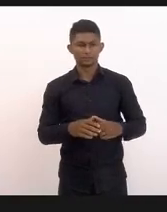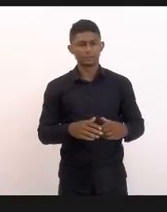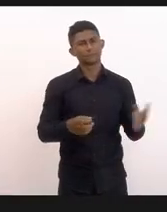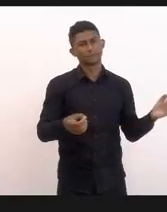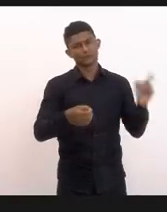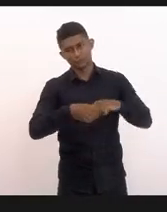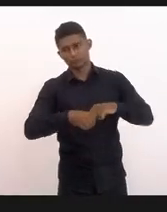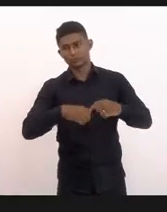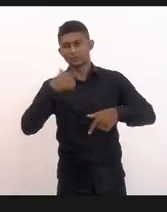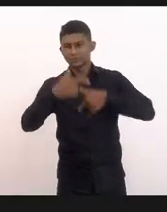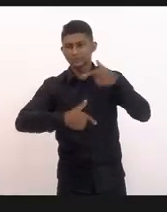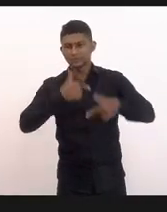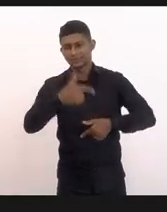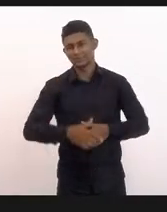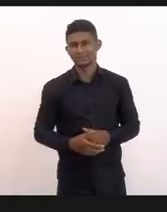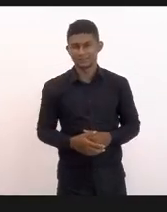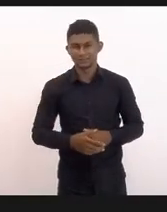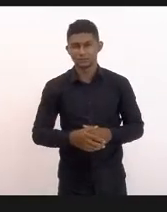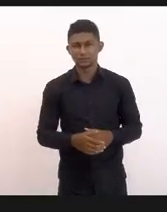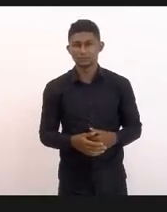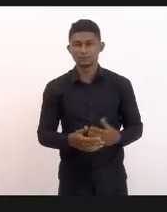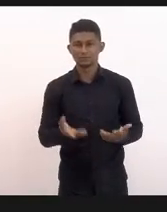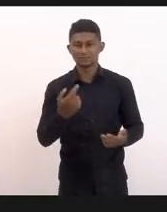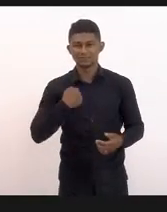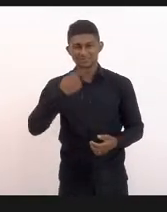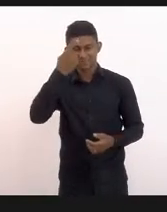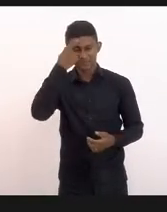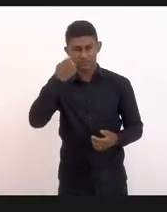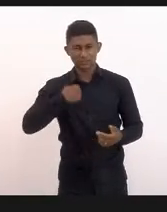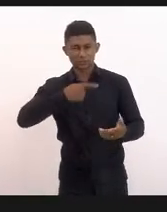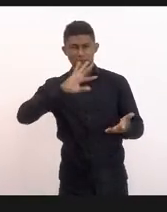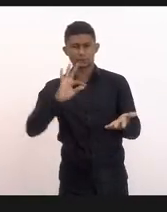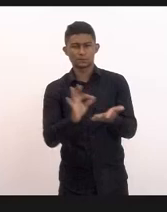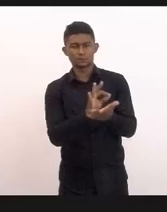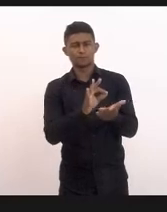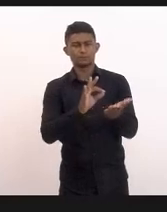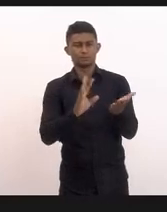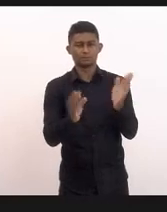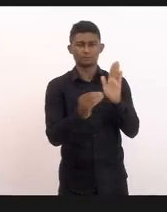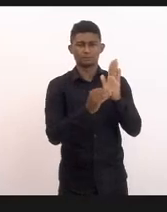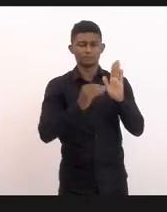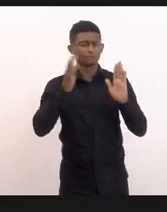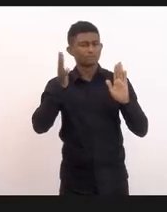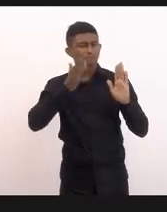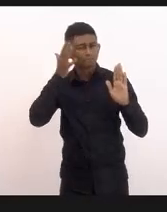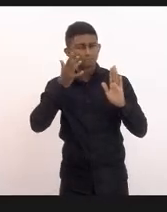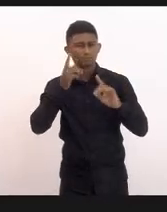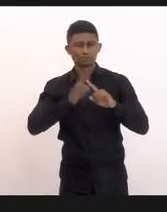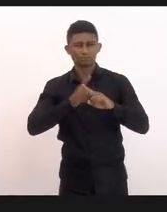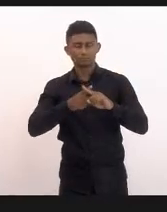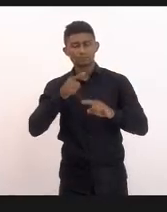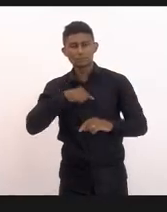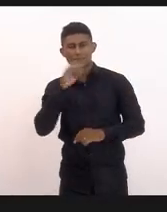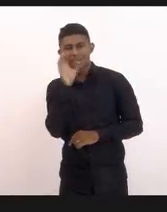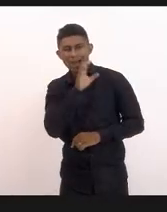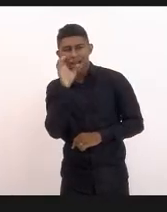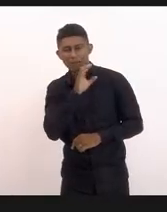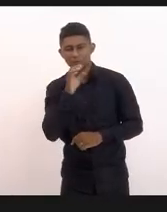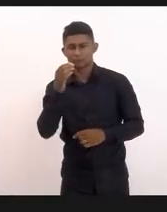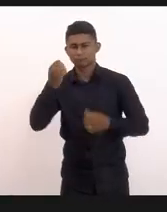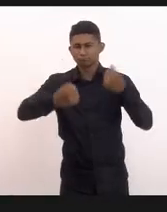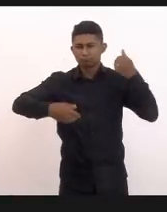interrompido. Eu me inscrevi, não iria me inscrever, estou me inscrevendo para falar muito rapidamente, porque